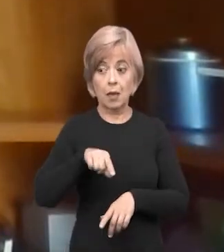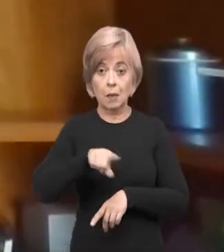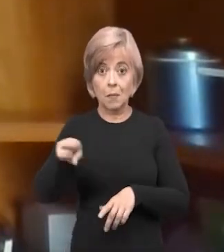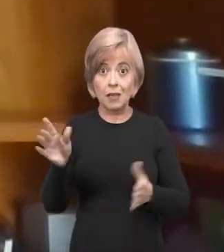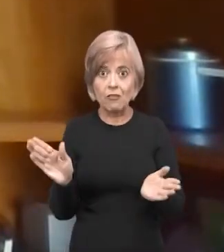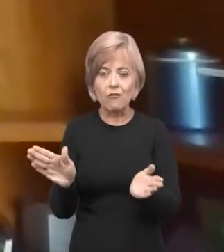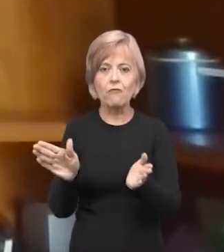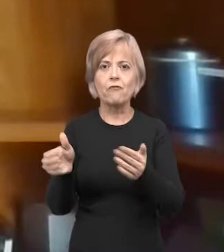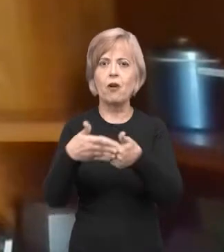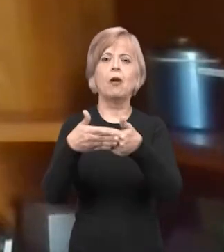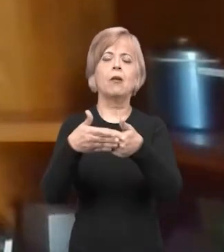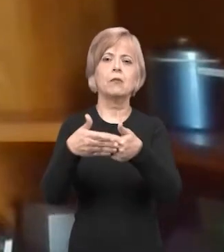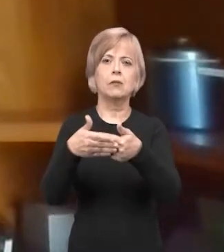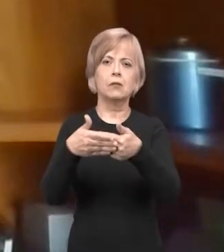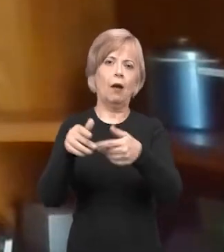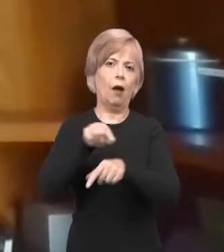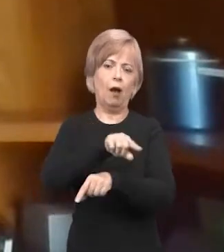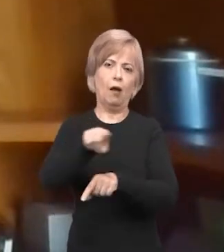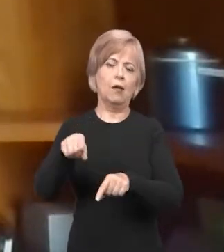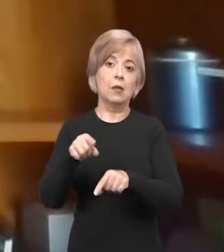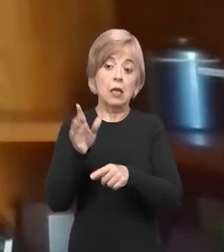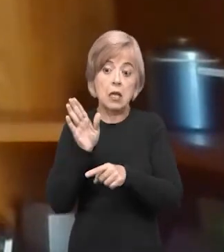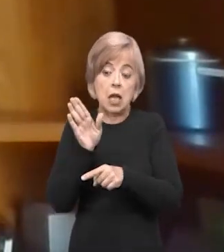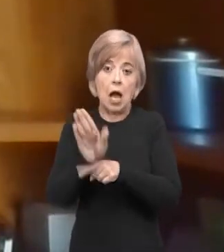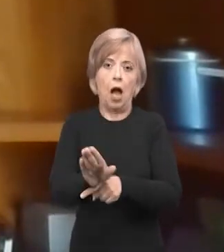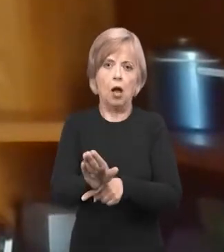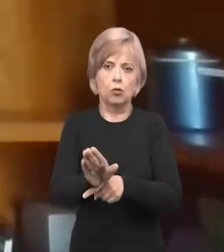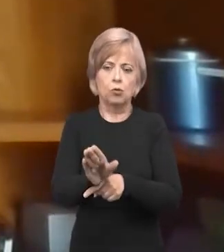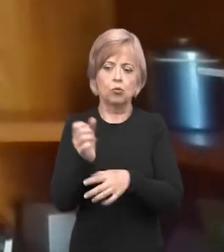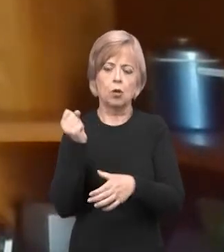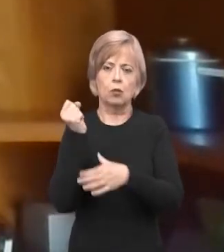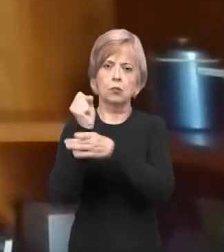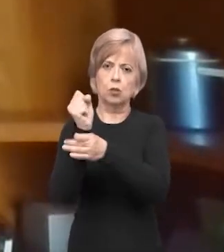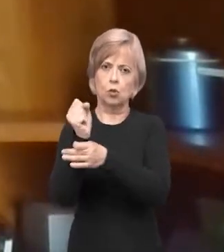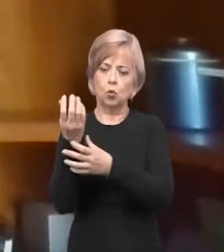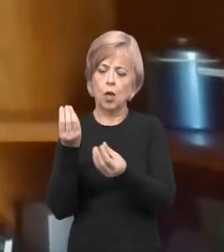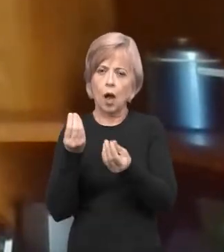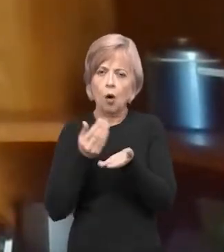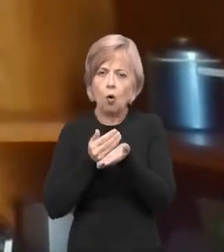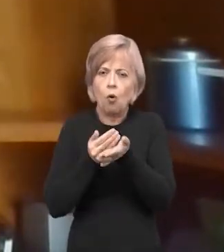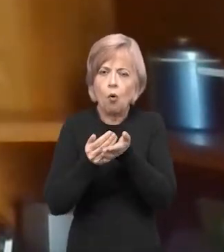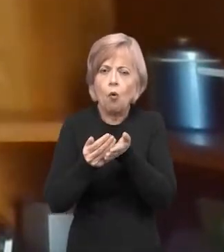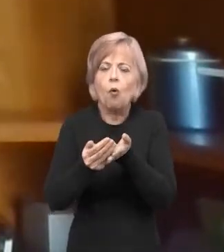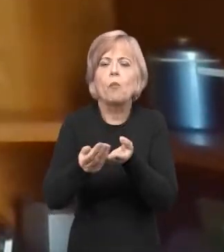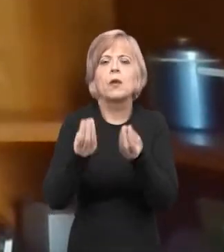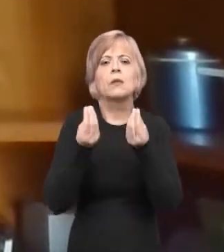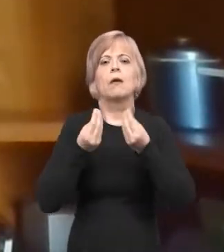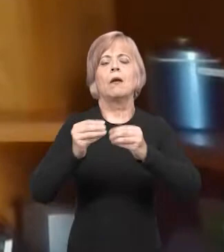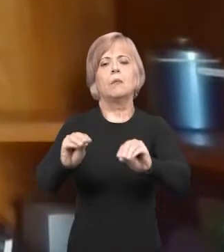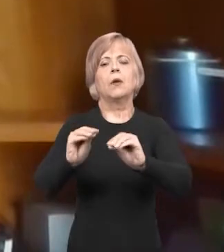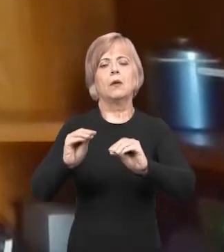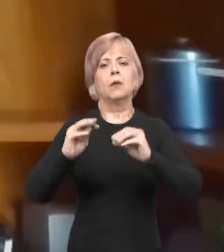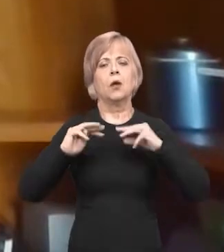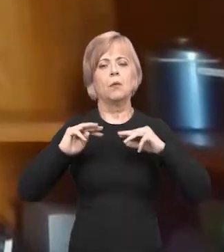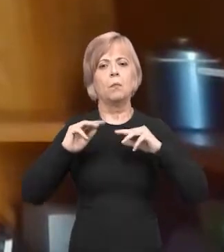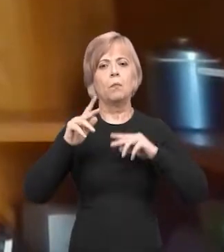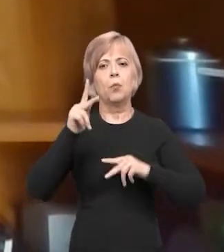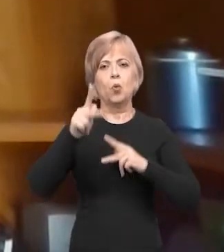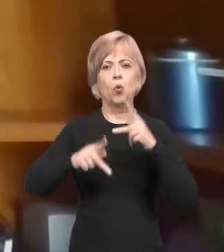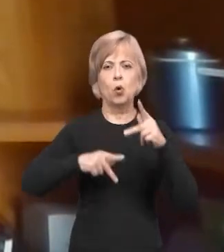de entrada e ajudar a assegurar a implementação das políticas públicas